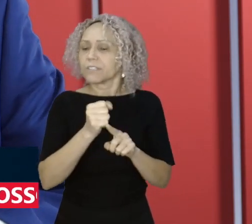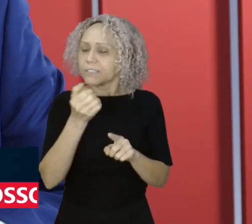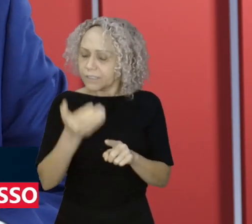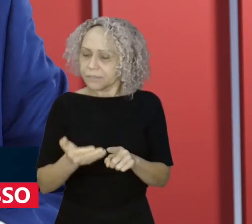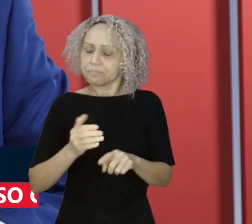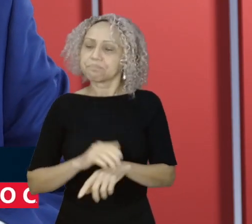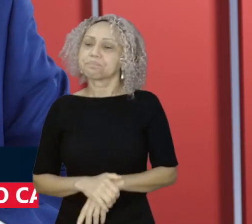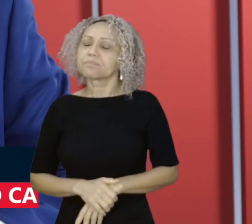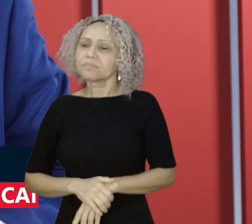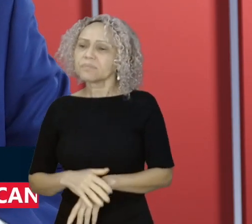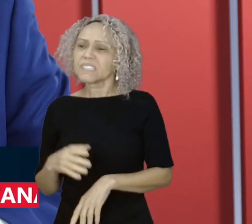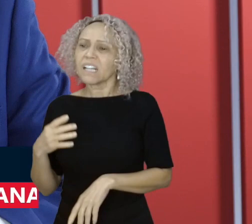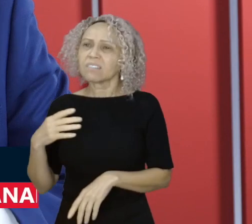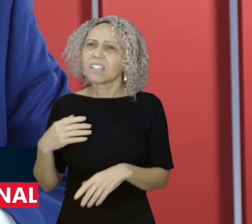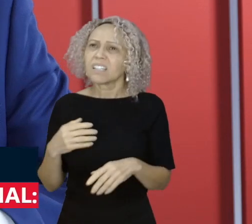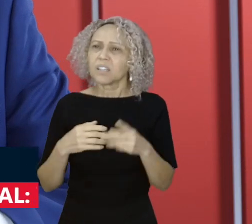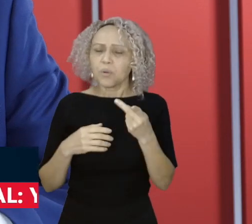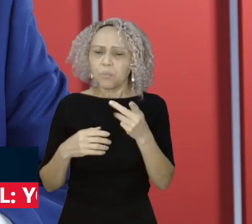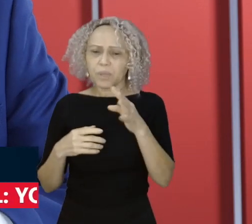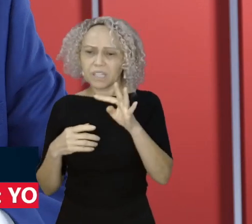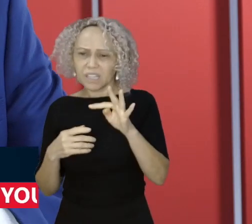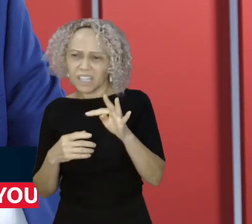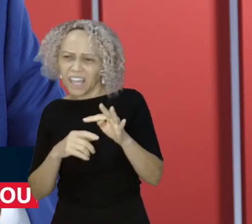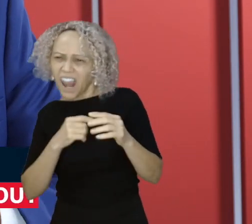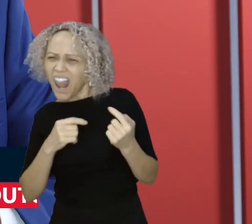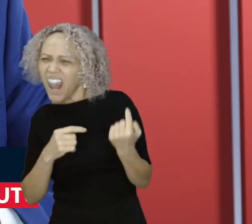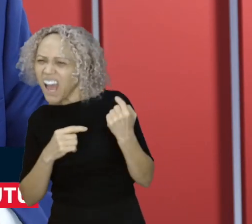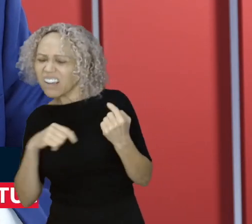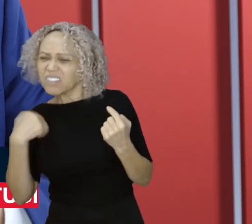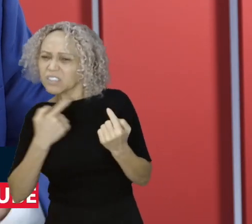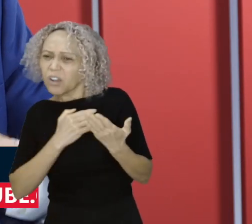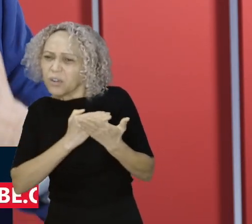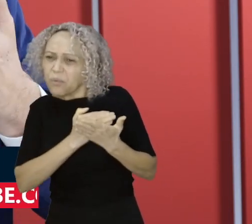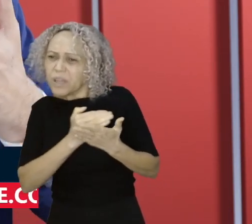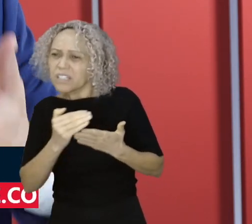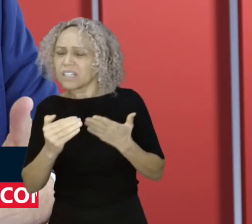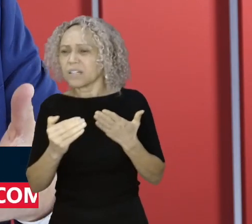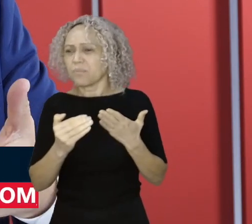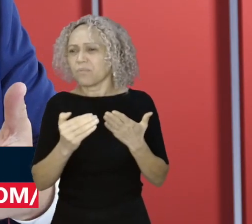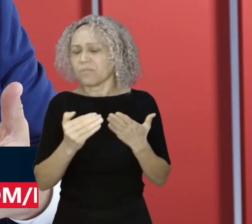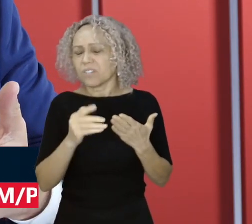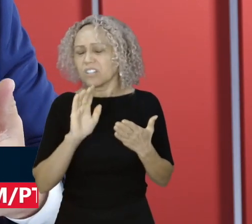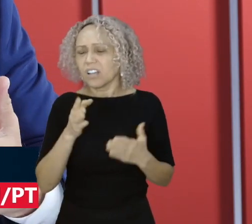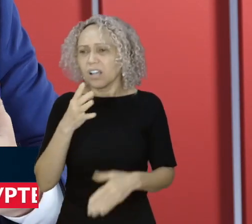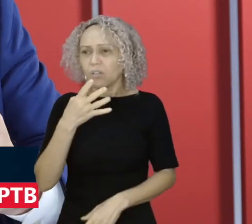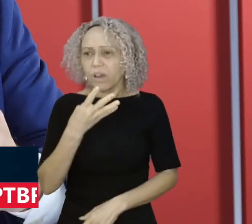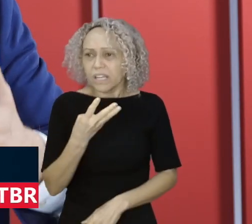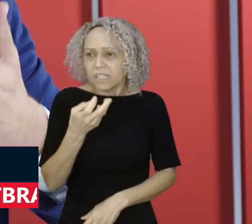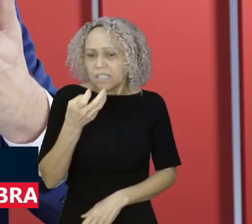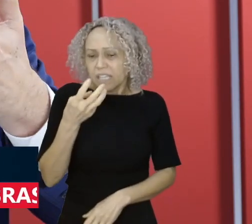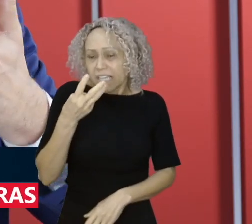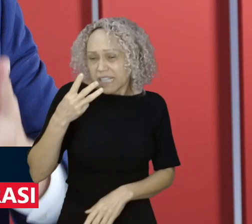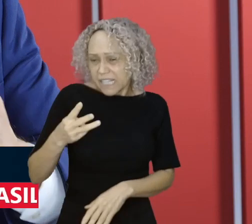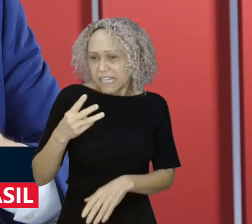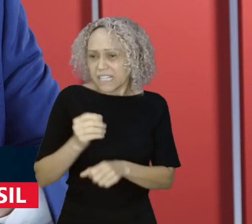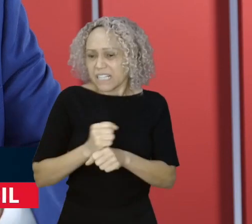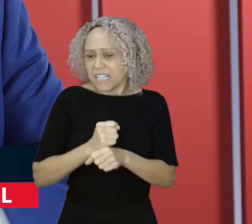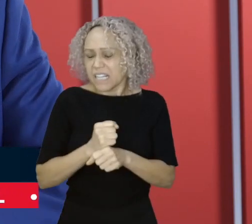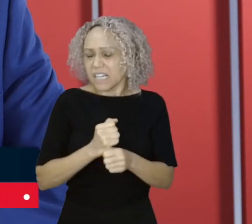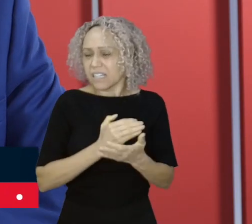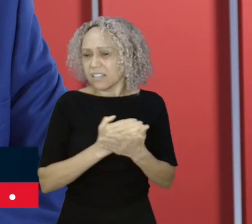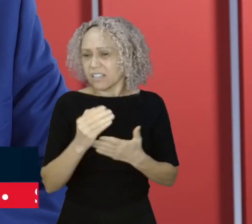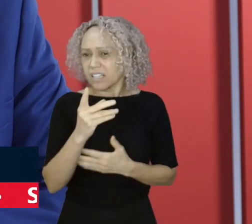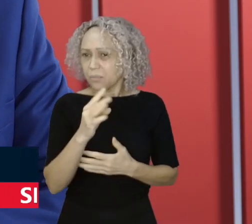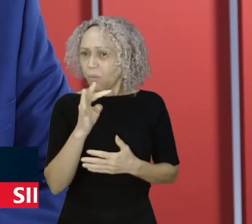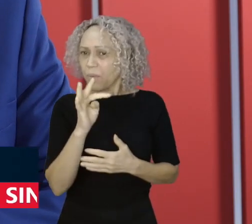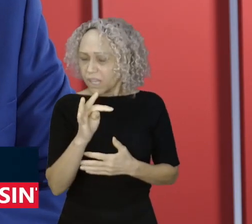fundação, 43 anos atrás, temos dito isso, nós nascemos para interferir na sociedade brasileira e para melhorar a vida do povo.